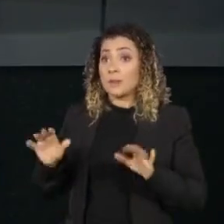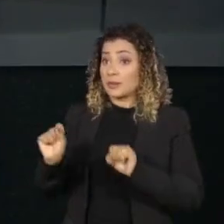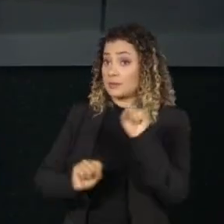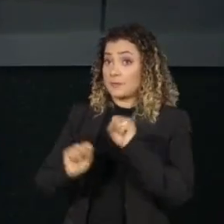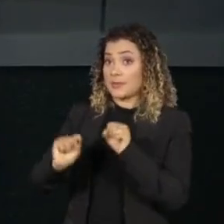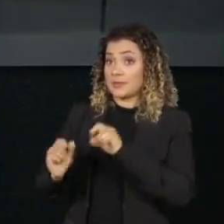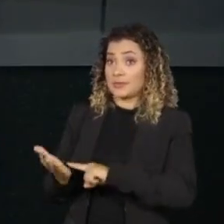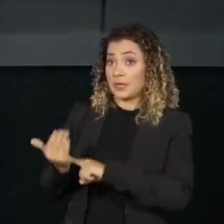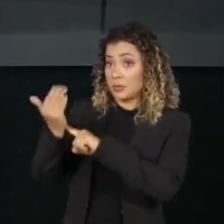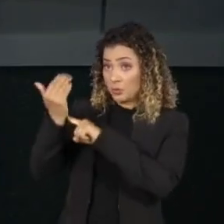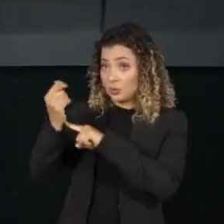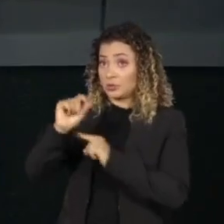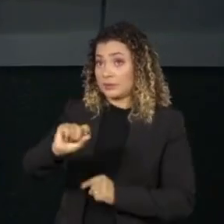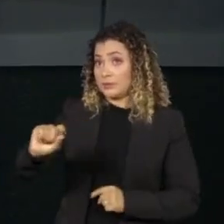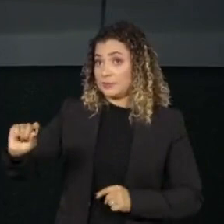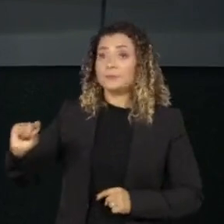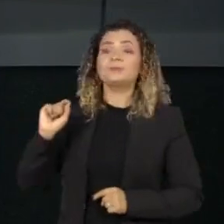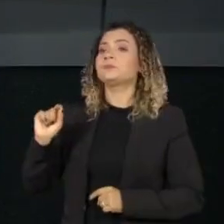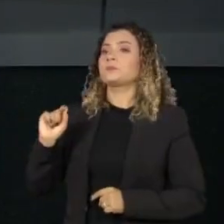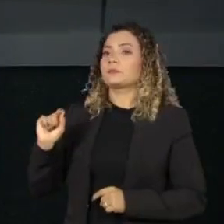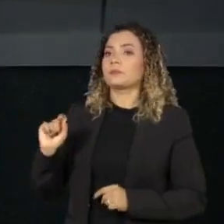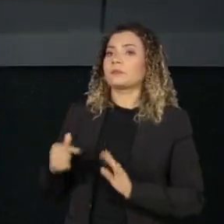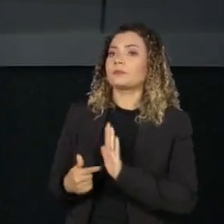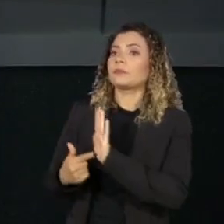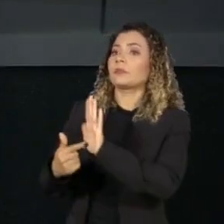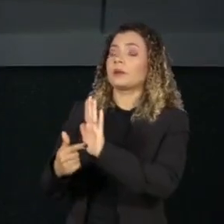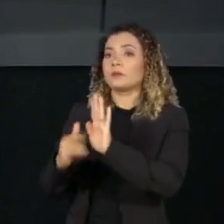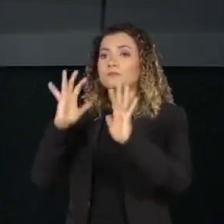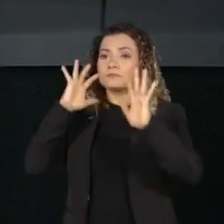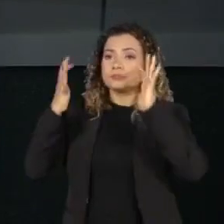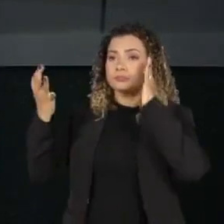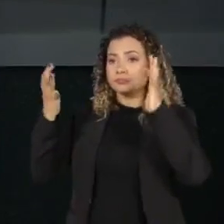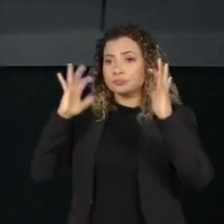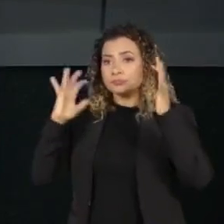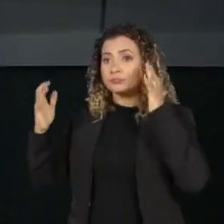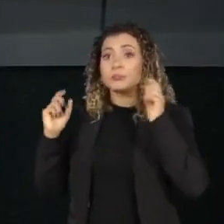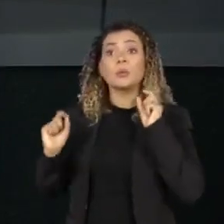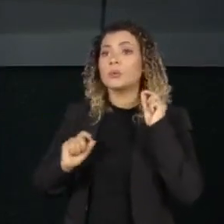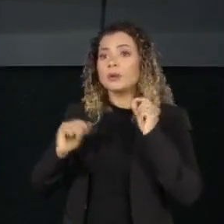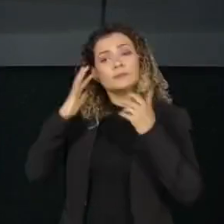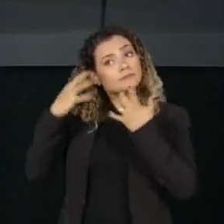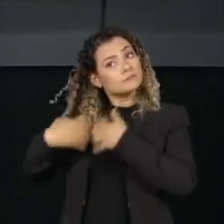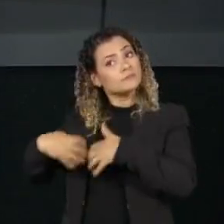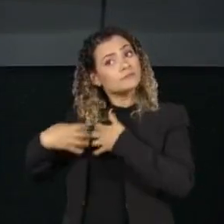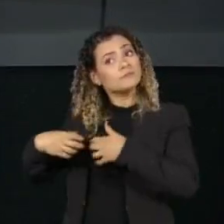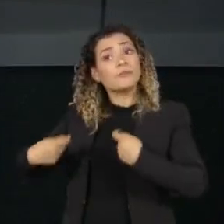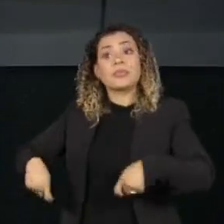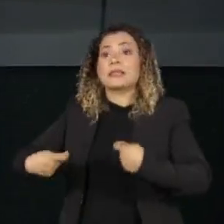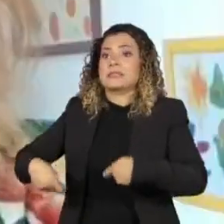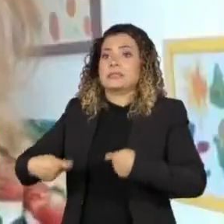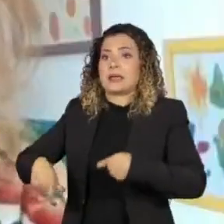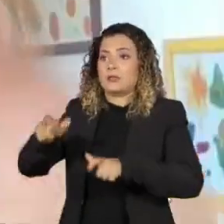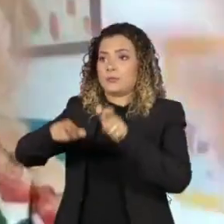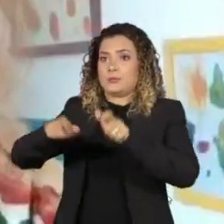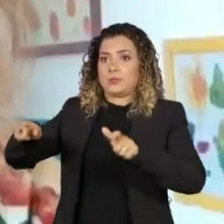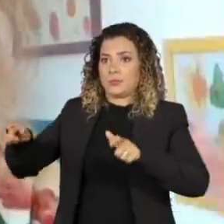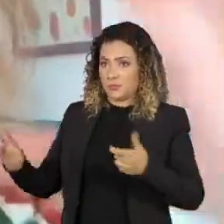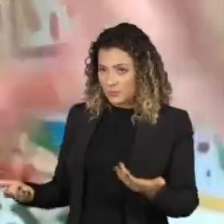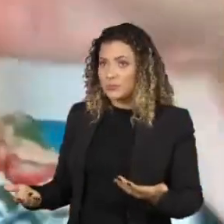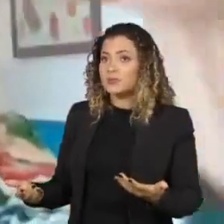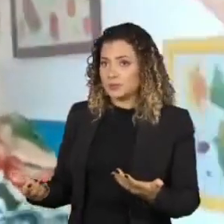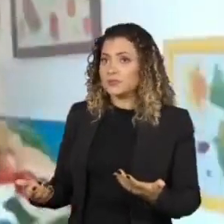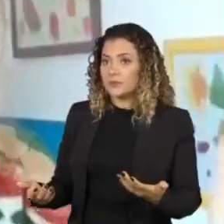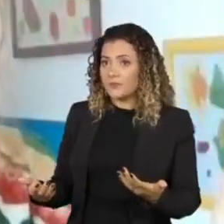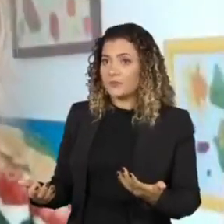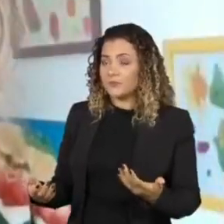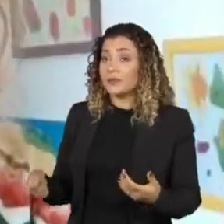de tecnologia, elas desenvolvem essas soluções, obviamente, pensando em necessidades dos indivíduos que estão